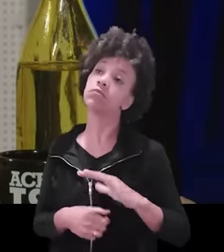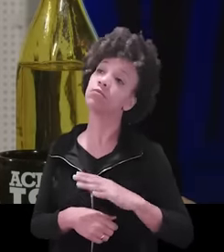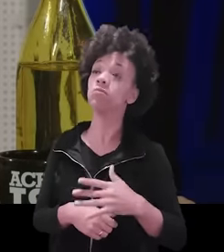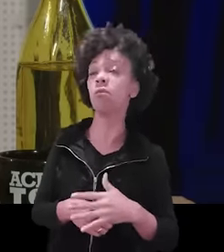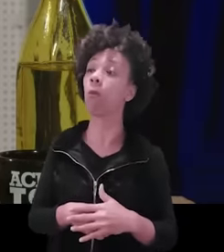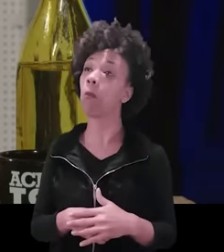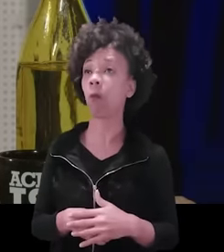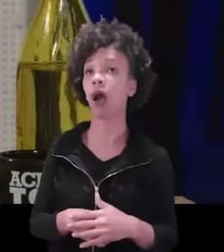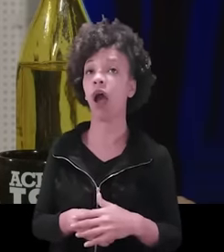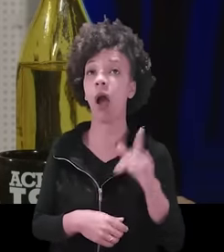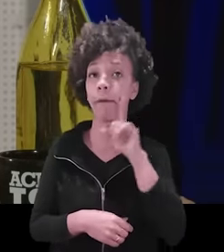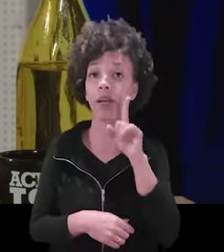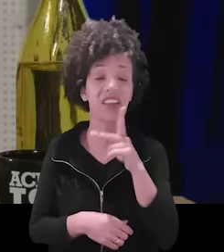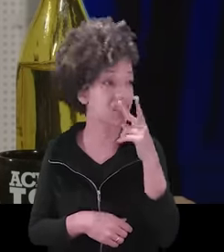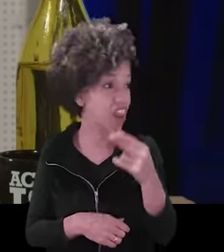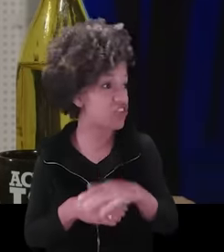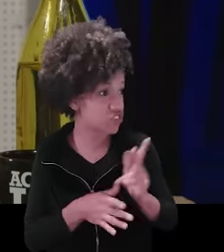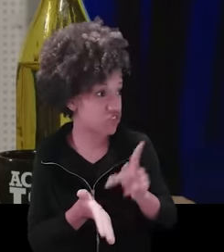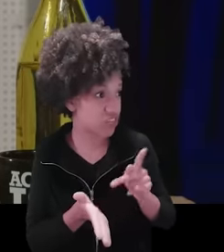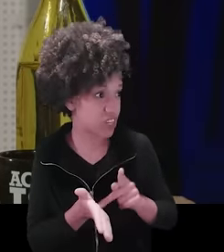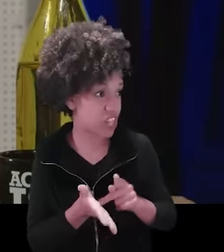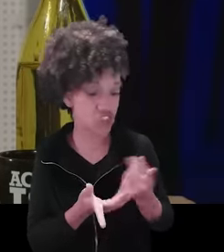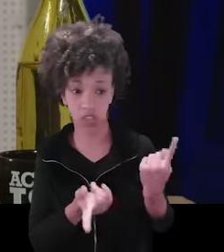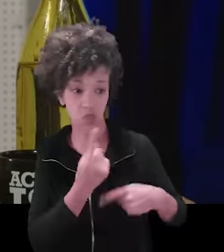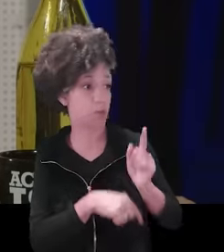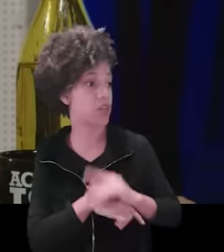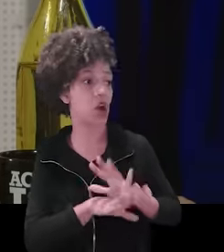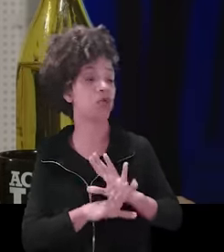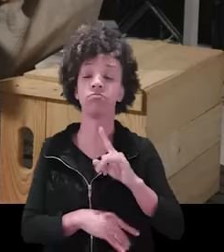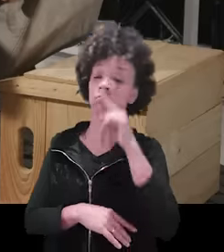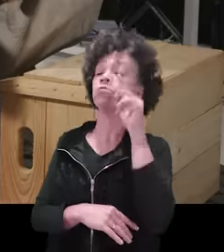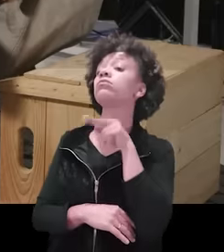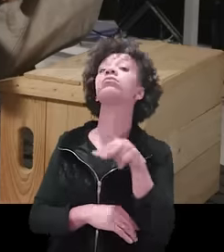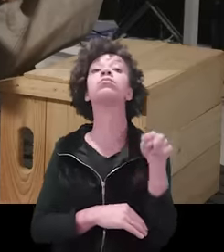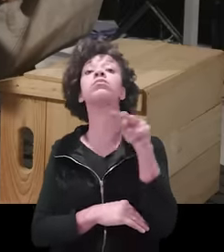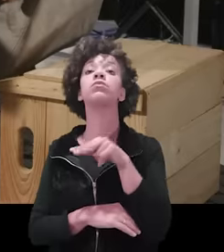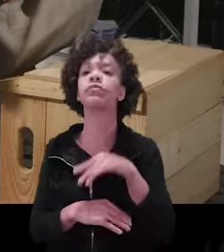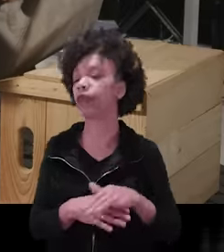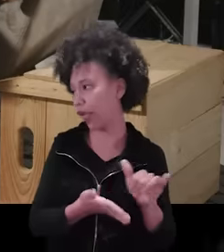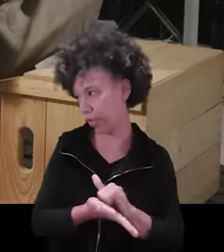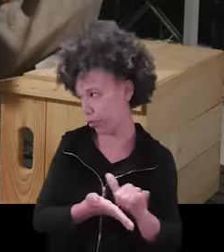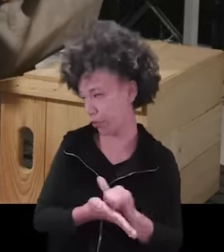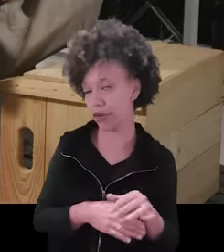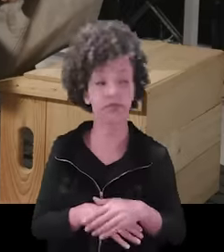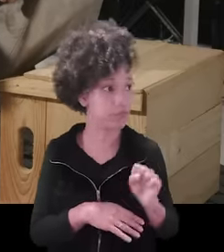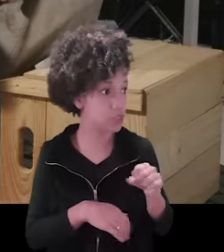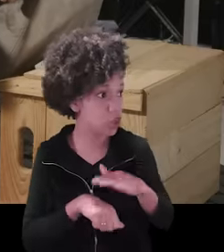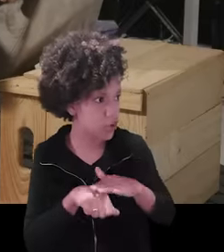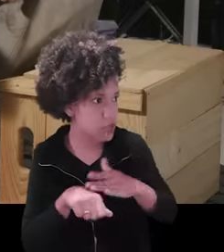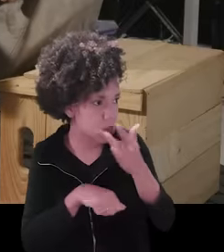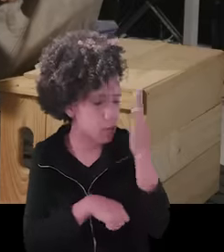sente Americanas Shopping Ele acha que ele de verdade é superior a todo mundo New yorker não